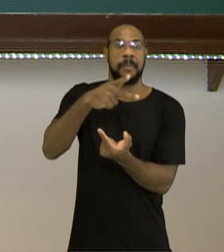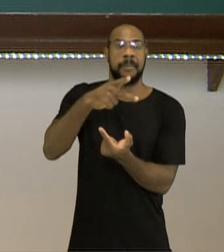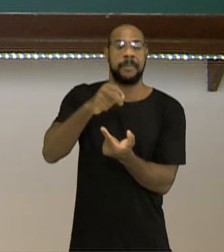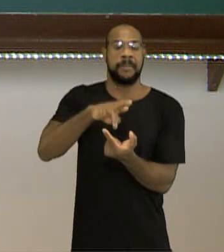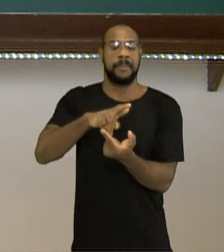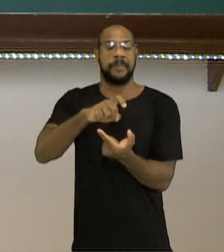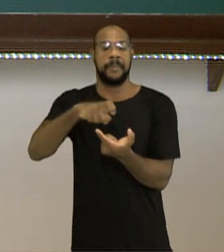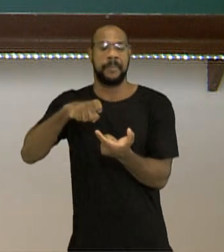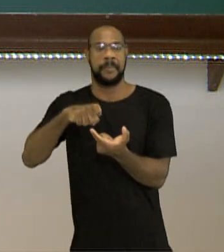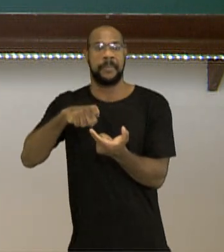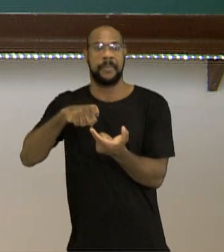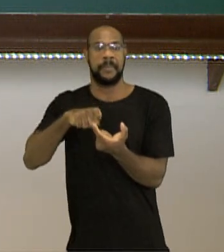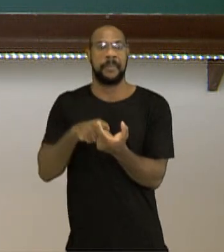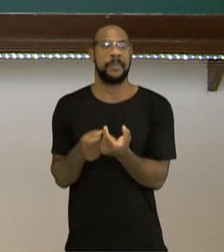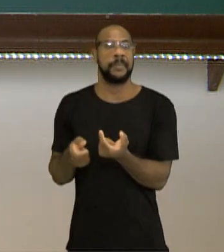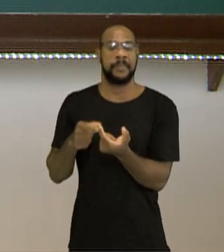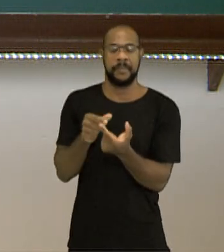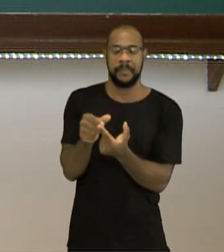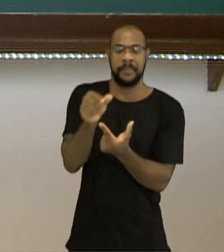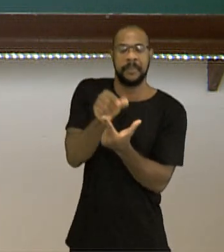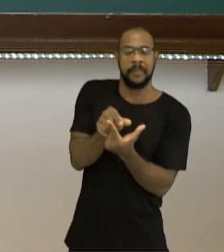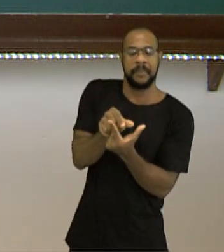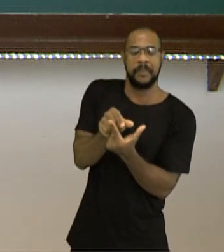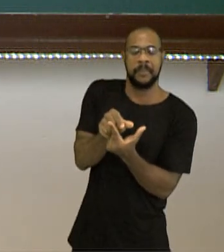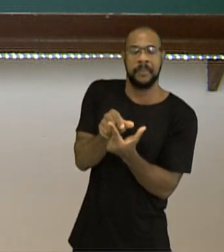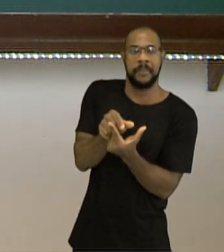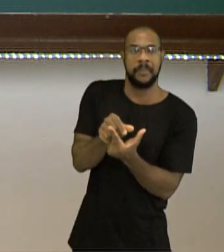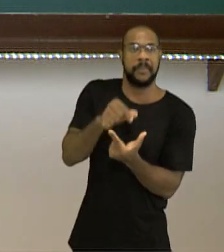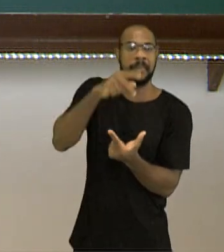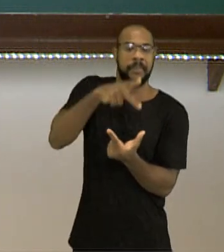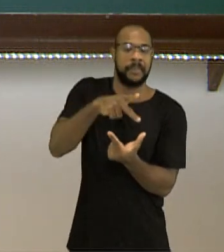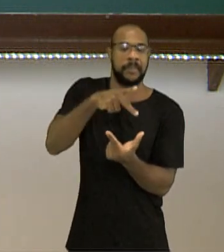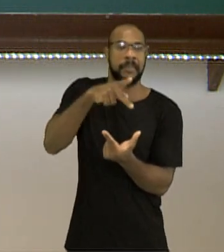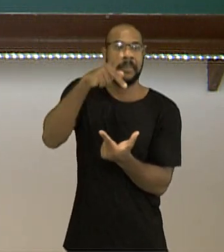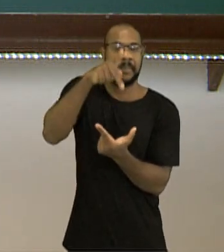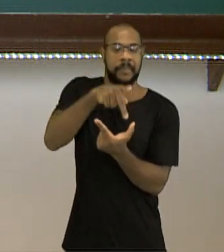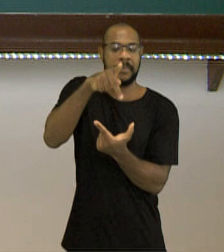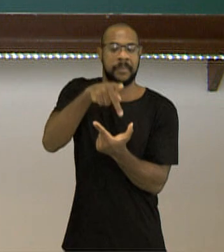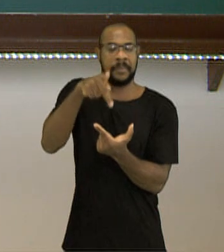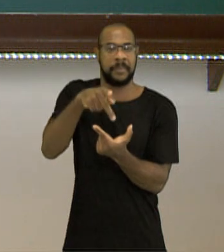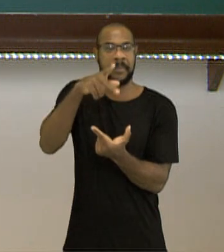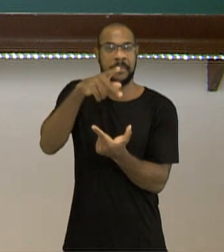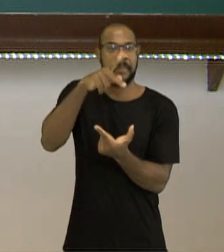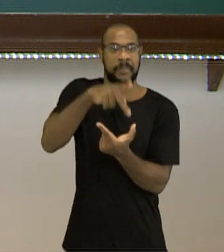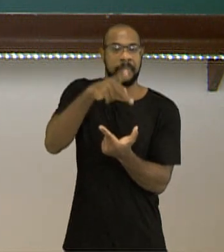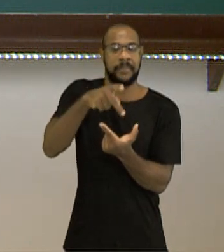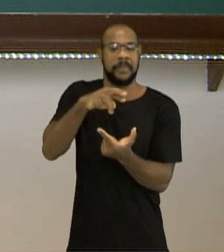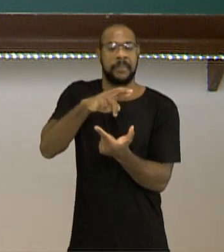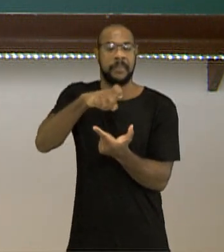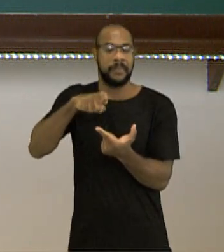antepenúltima. E proparoxítona, ó. Paroxítona, a penúltima.